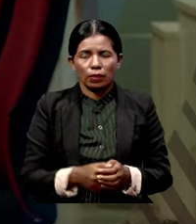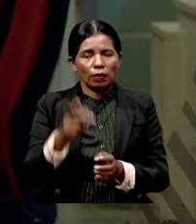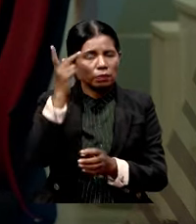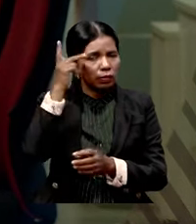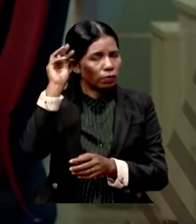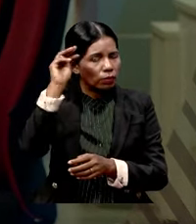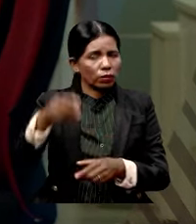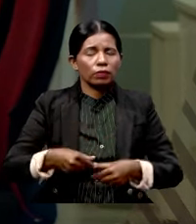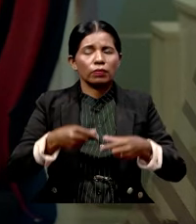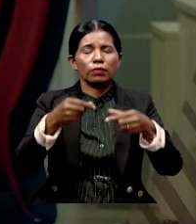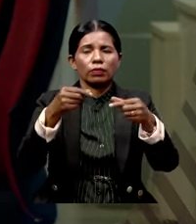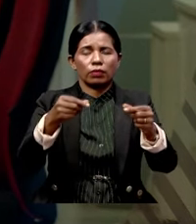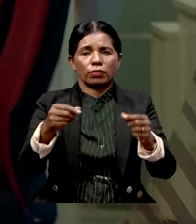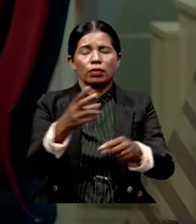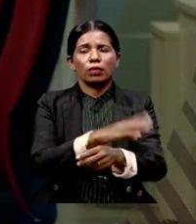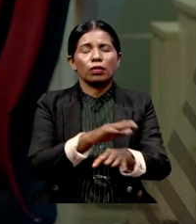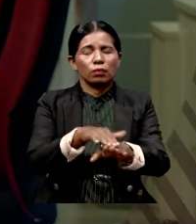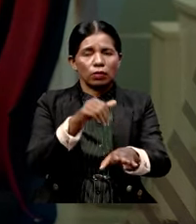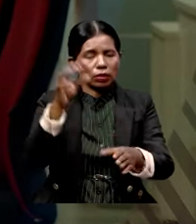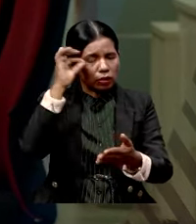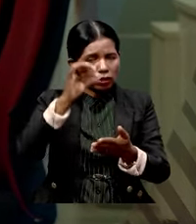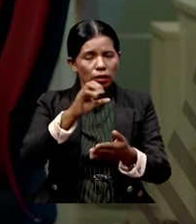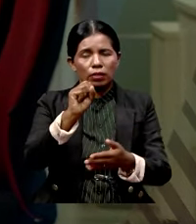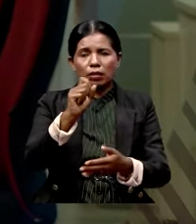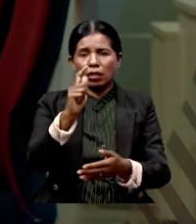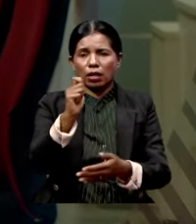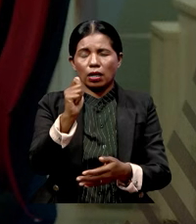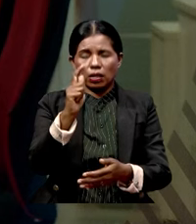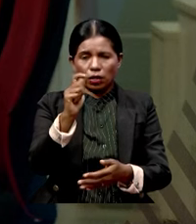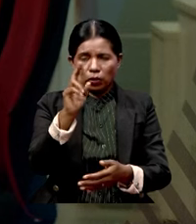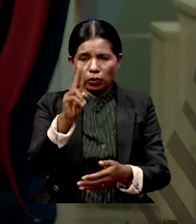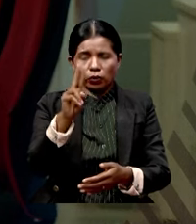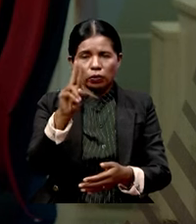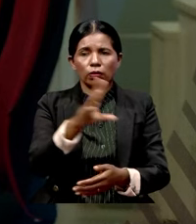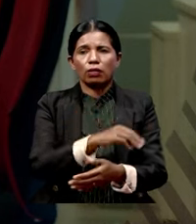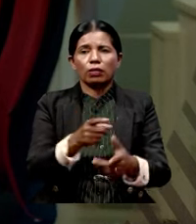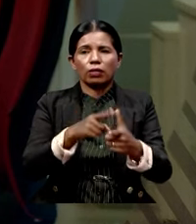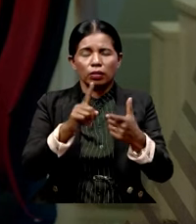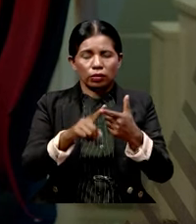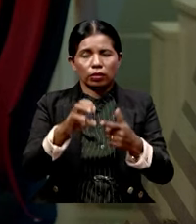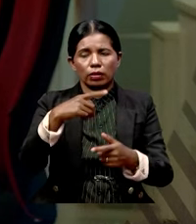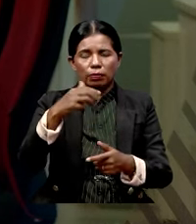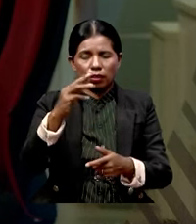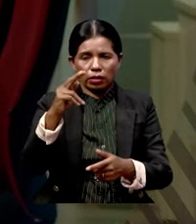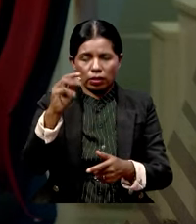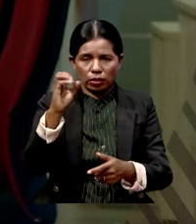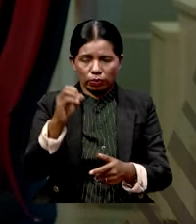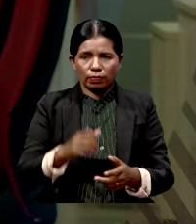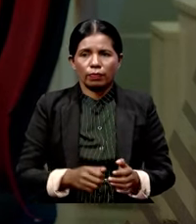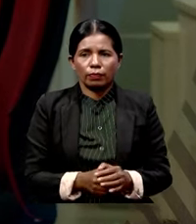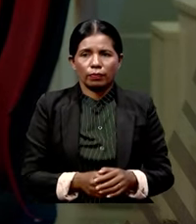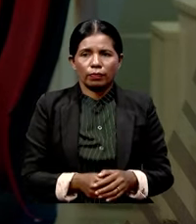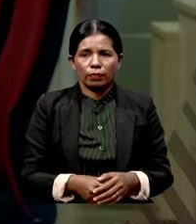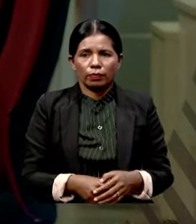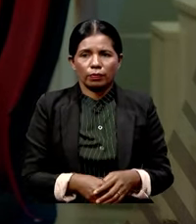Primeiro-ministro Fona chamar a atenção da secretária de Estado do assunto toponímia na organização urbana, Germano Santa Brites.